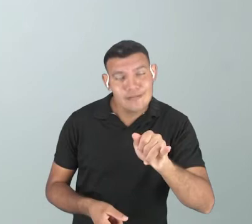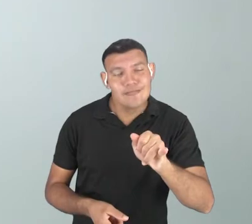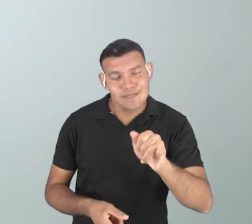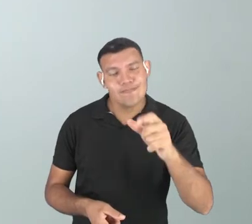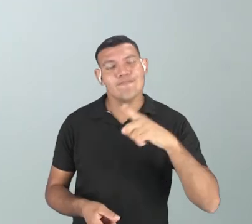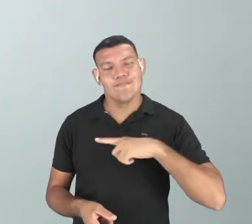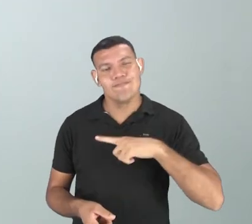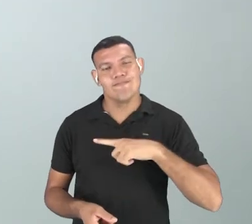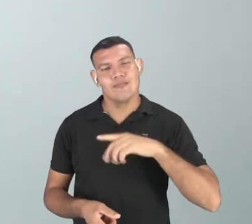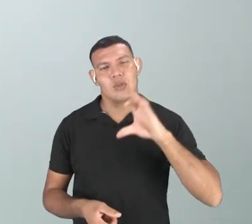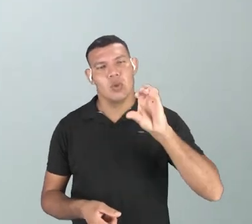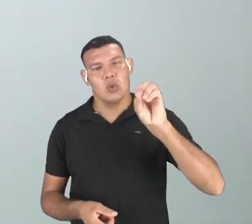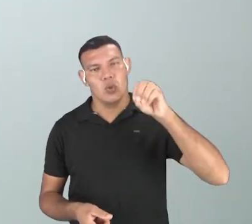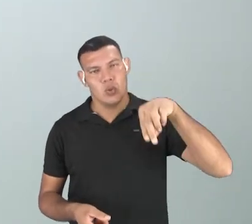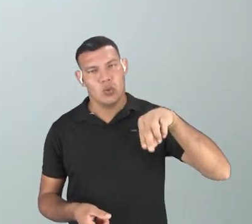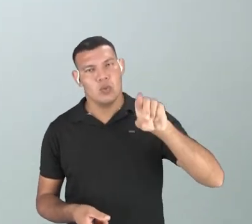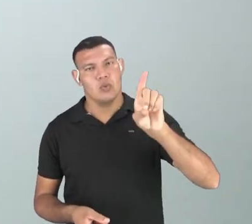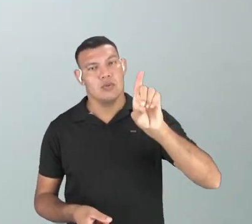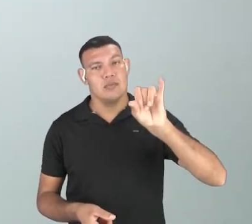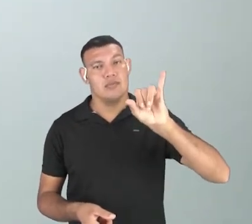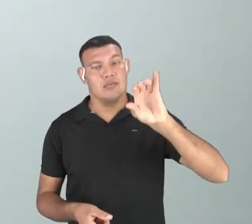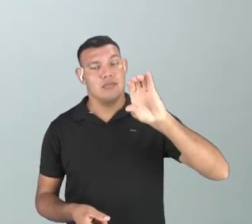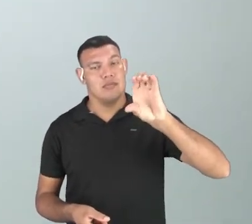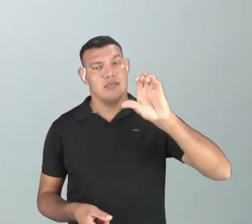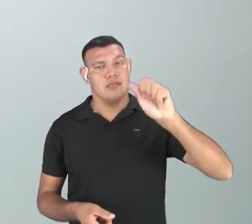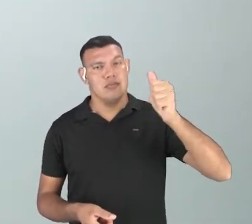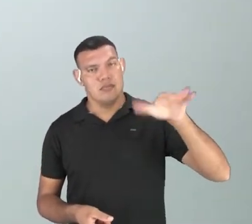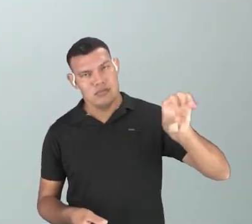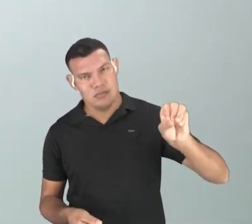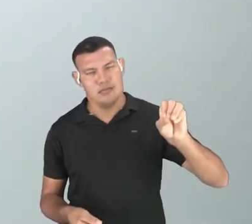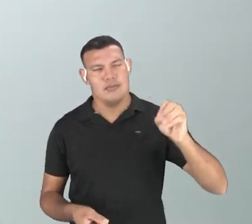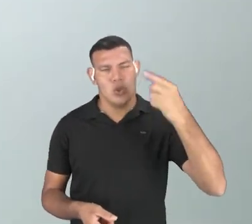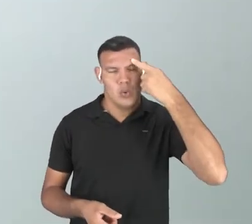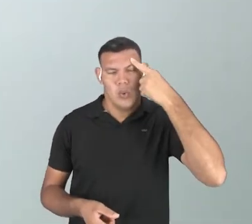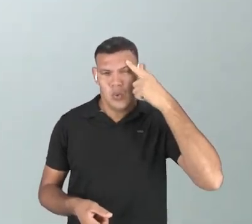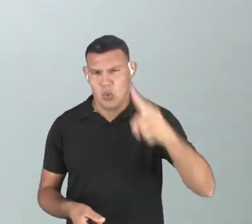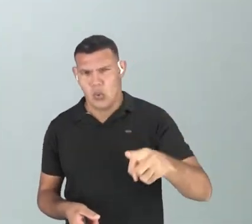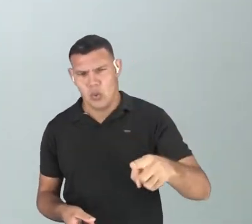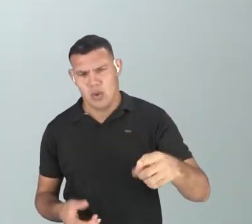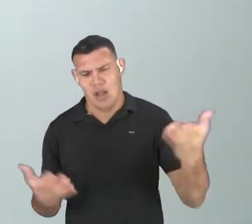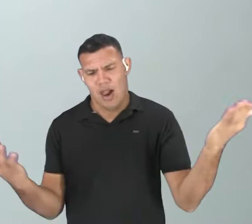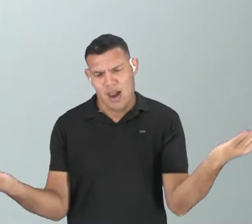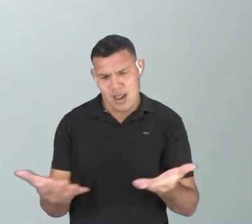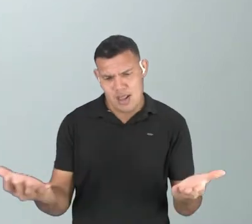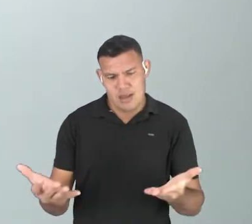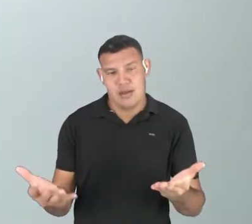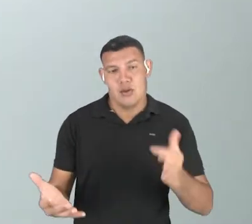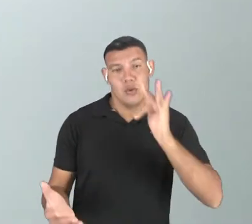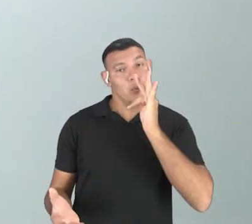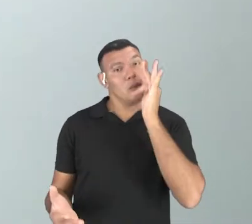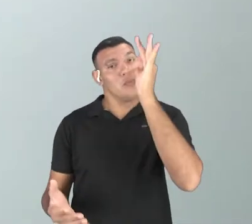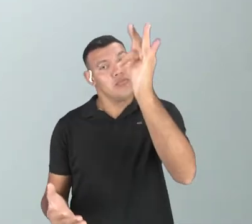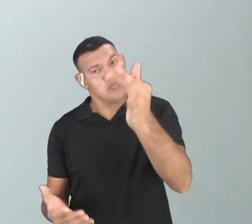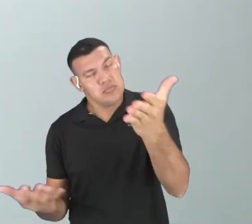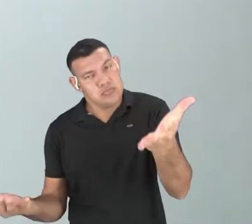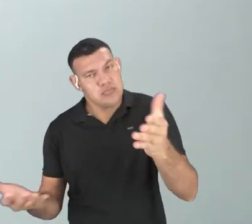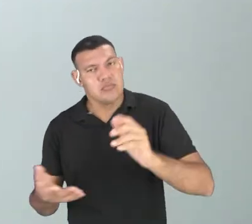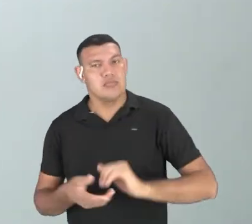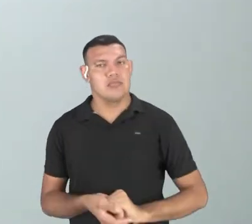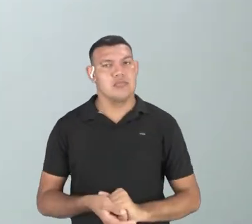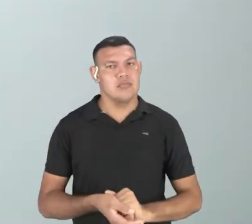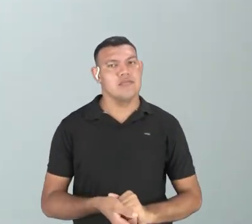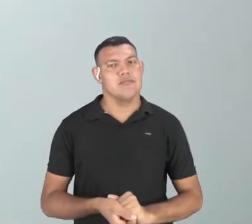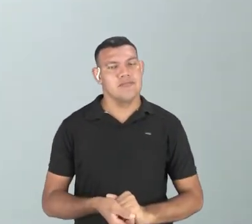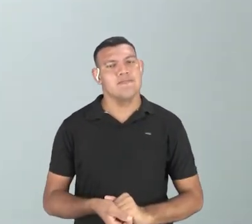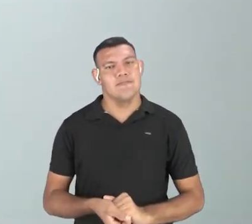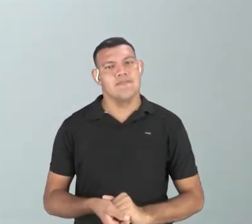pode ter uma condição lá na frente. O que vai acontecer? Pode ser uma ordem, pode ser algo que vai acontecer agora, algo que pode acontecer no futuro. Essas